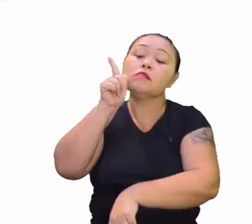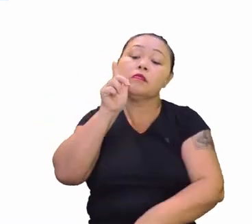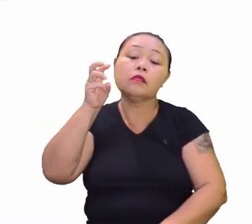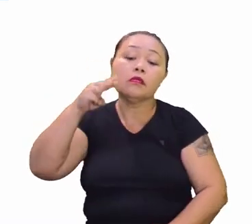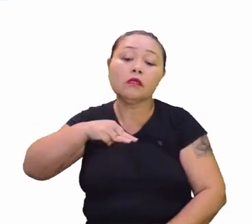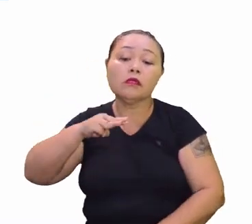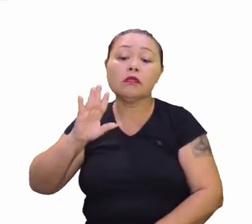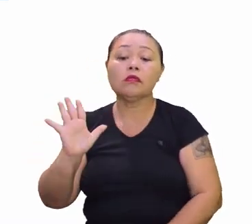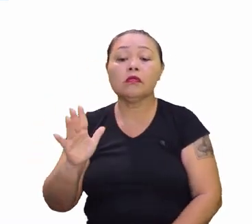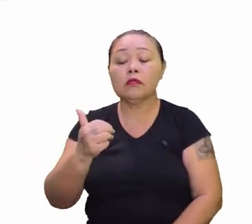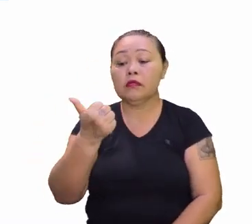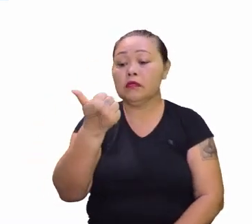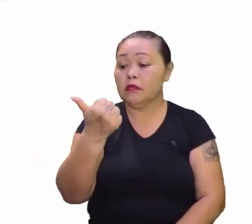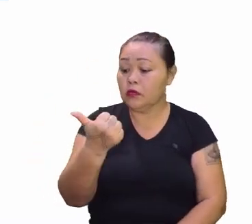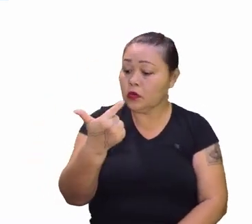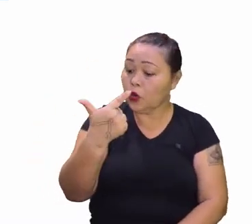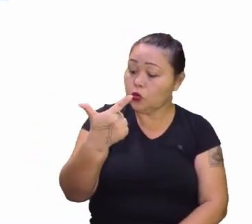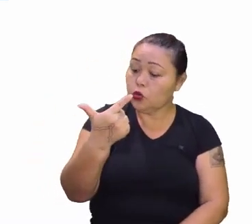com